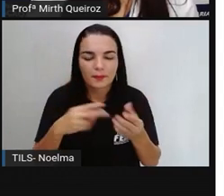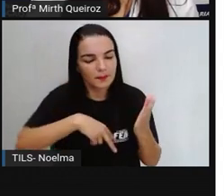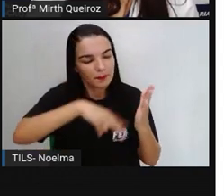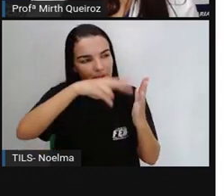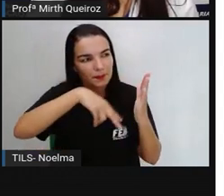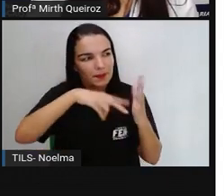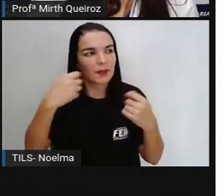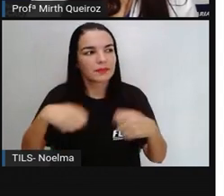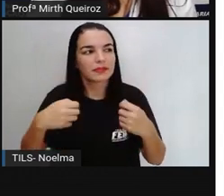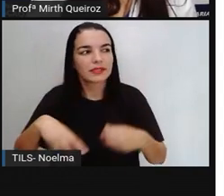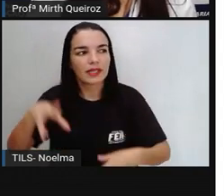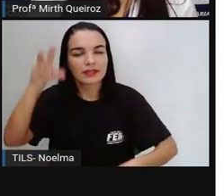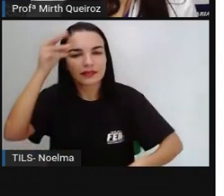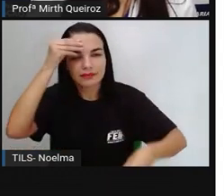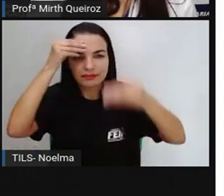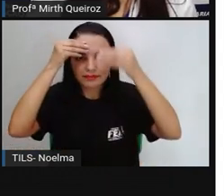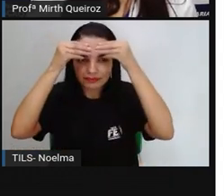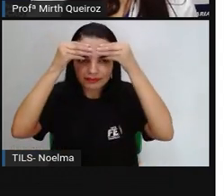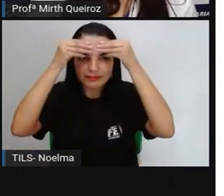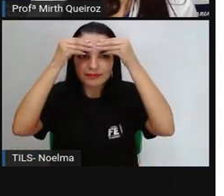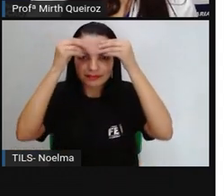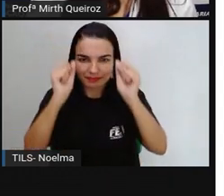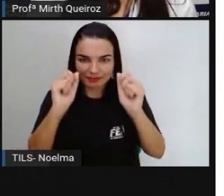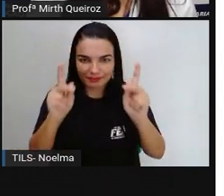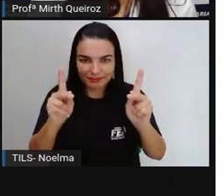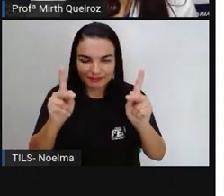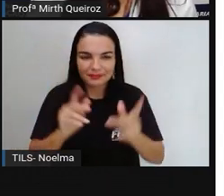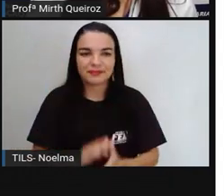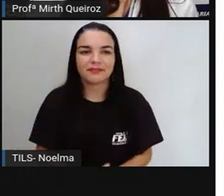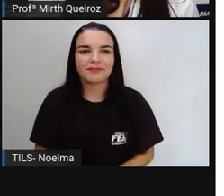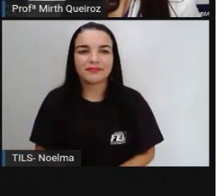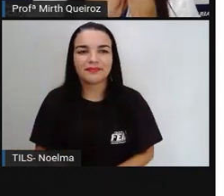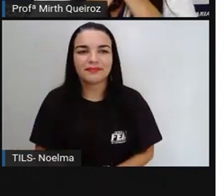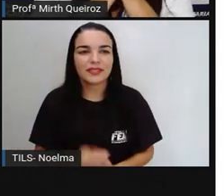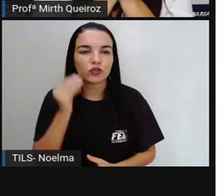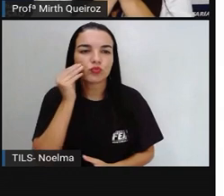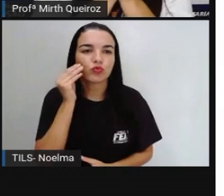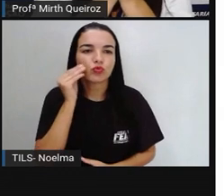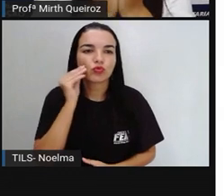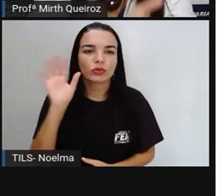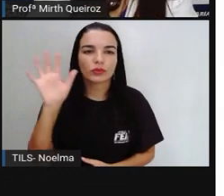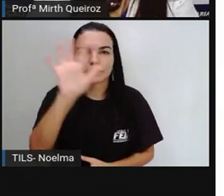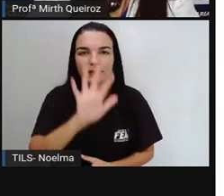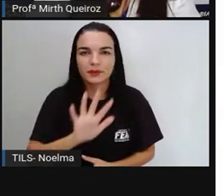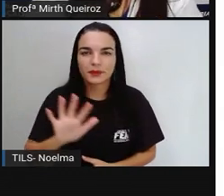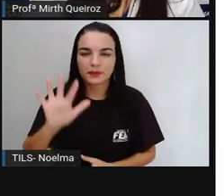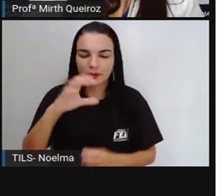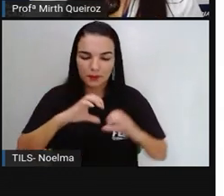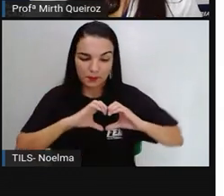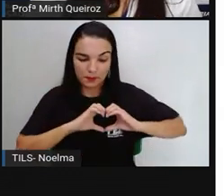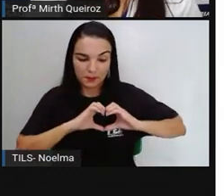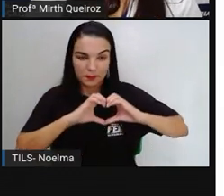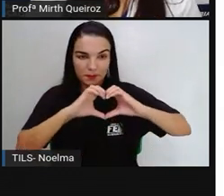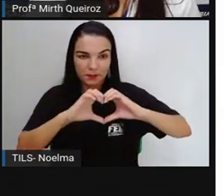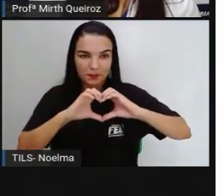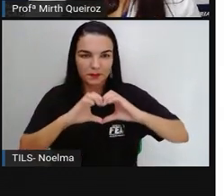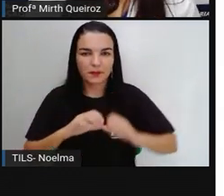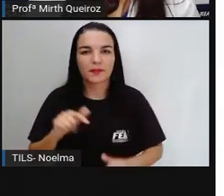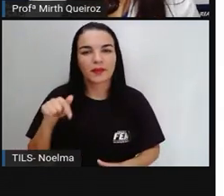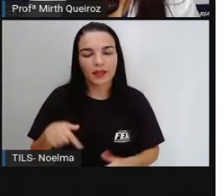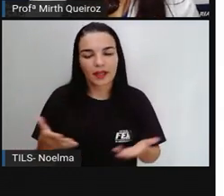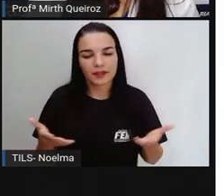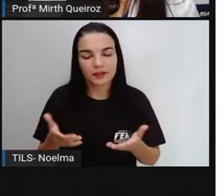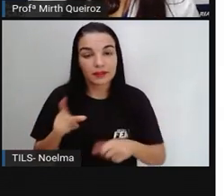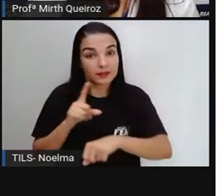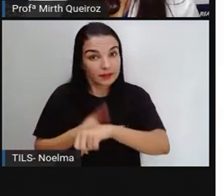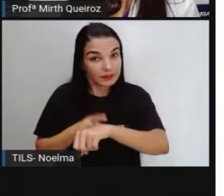entender, compreender aí o texto, certo? Um beijinho no coração de cada um de vocês. Eu vou ficando